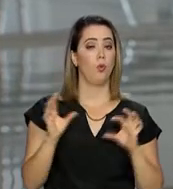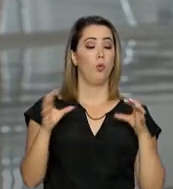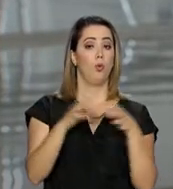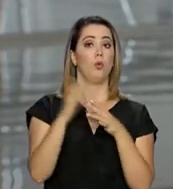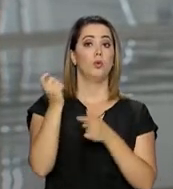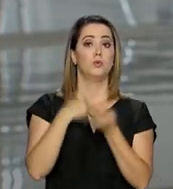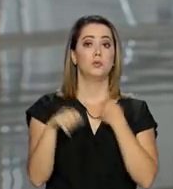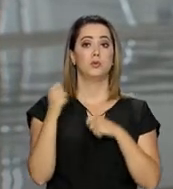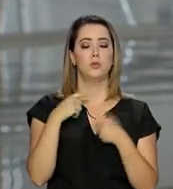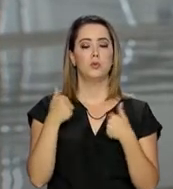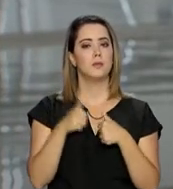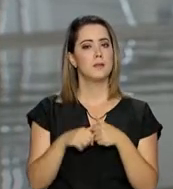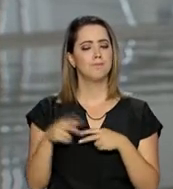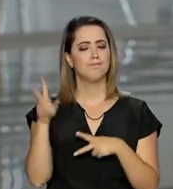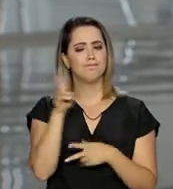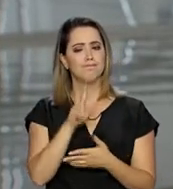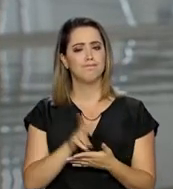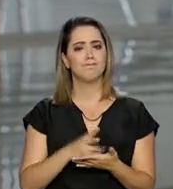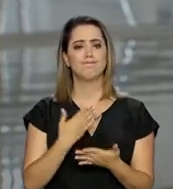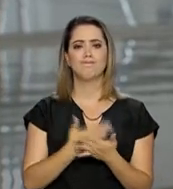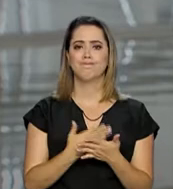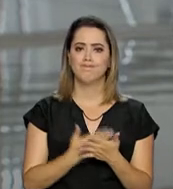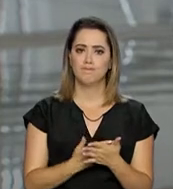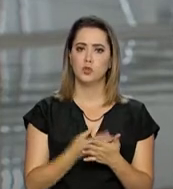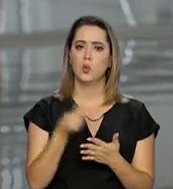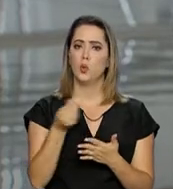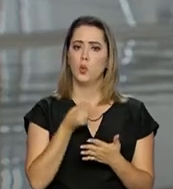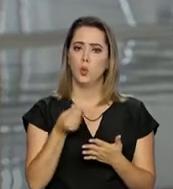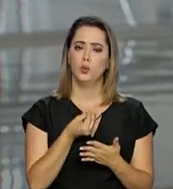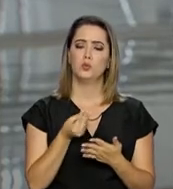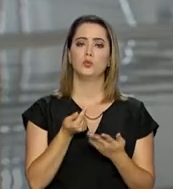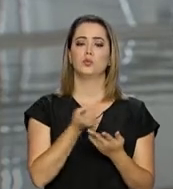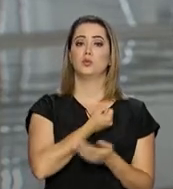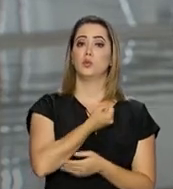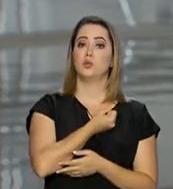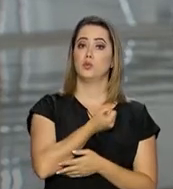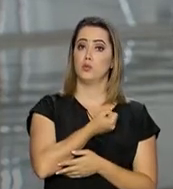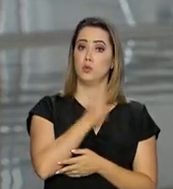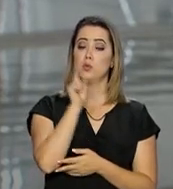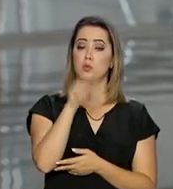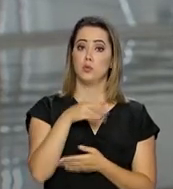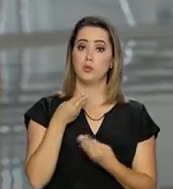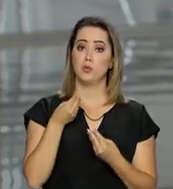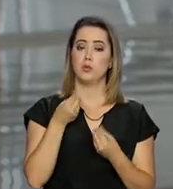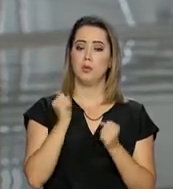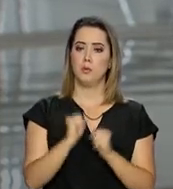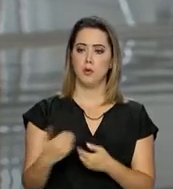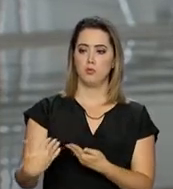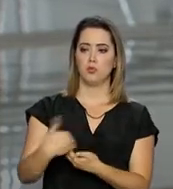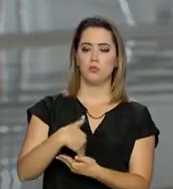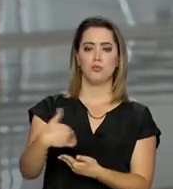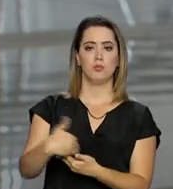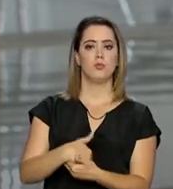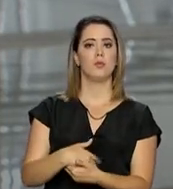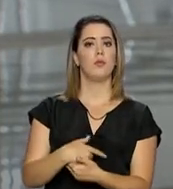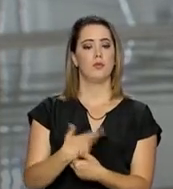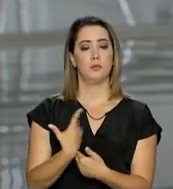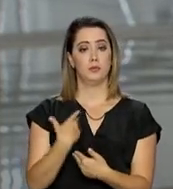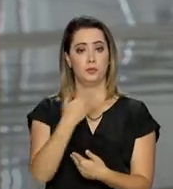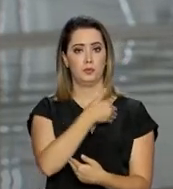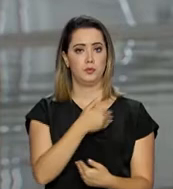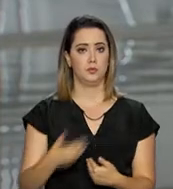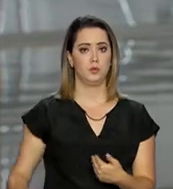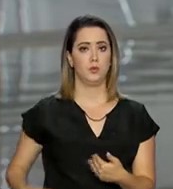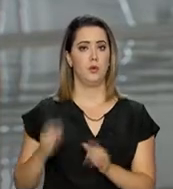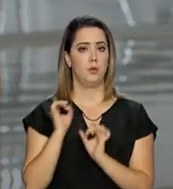está analisando os últimos números de receitas que podem entrar nos cofres públicos a partir de